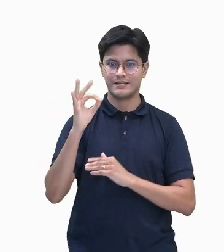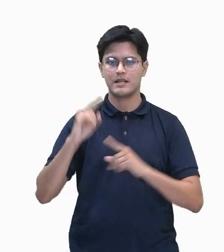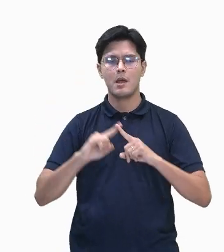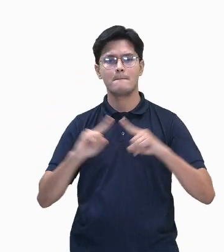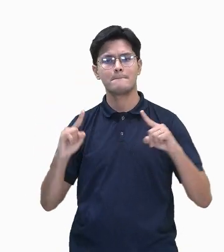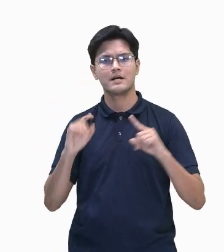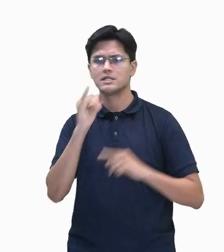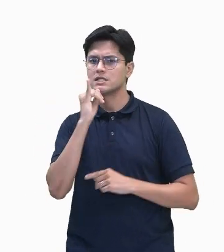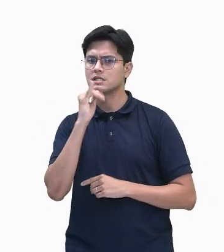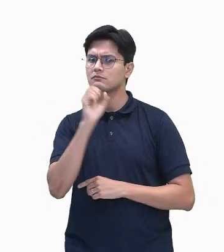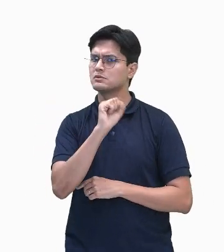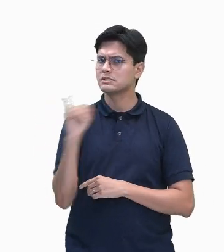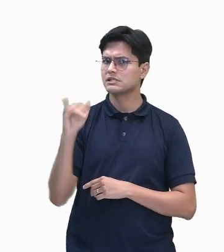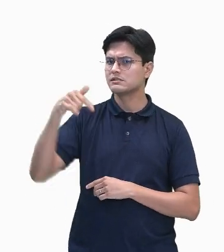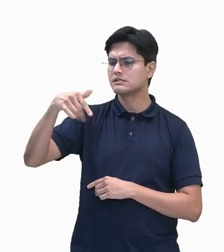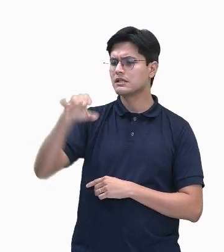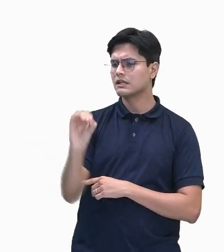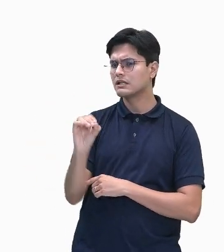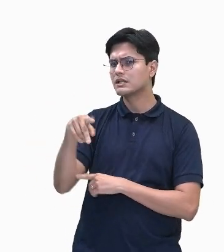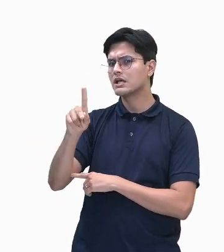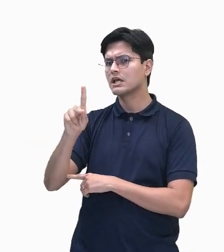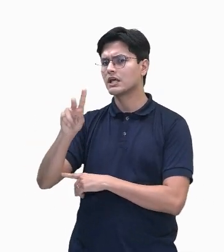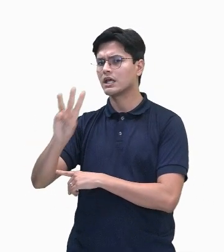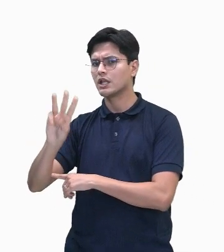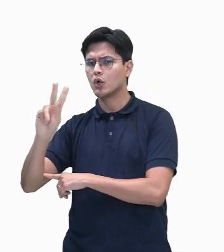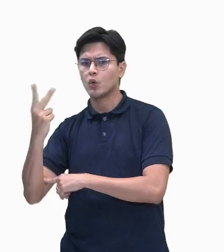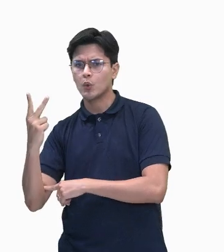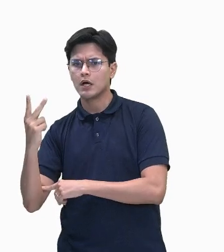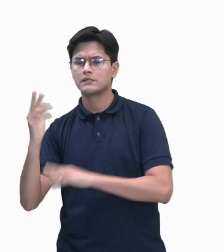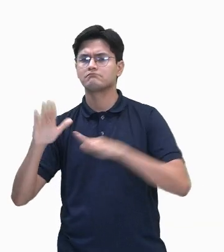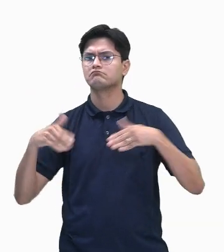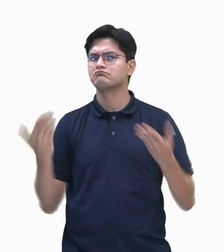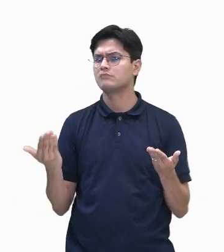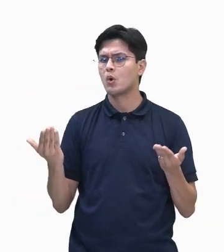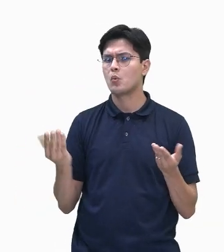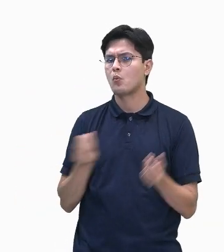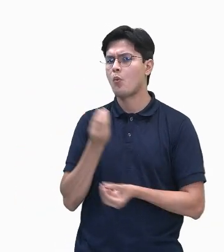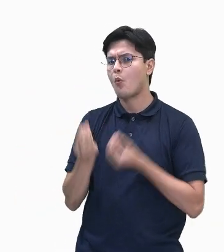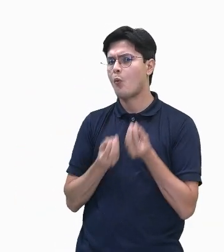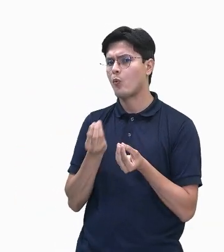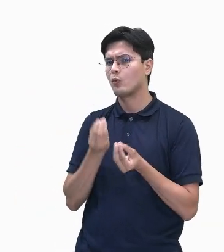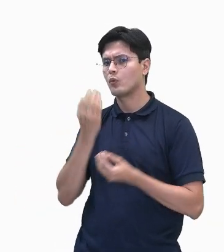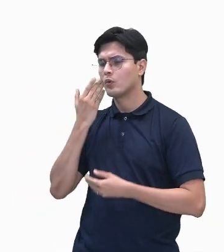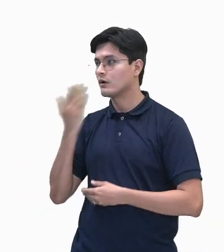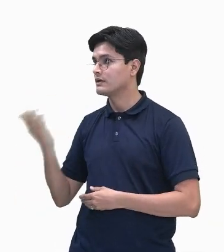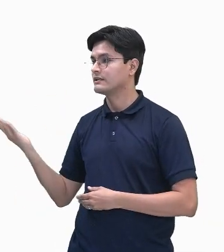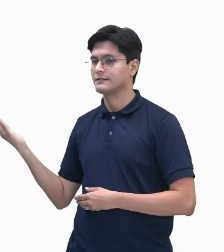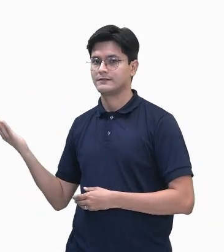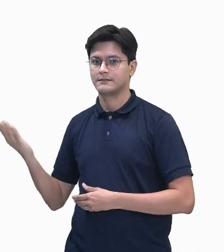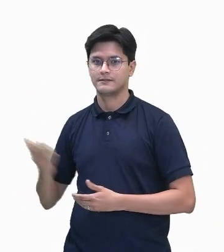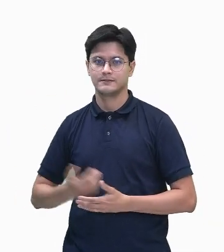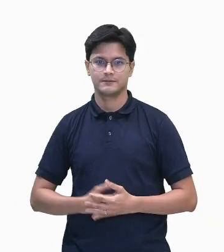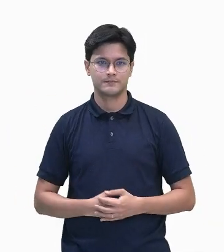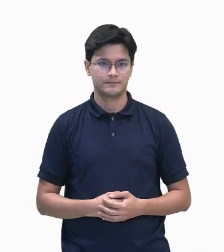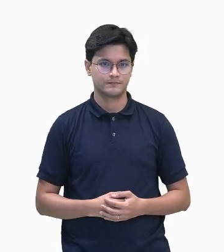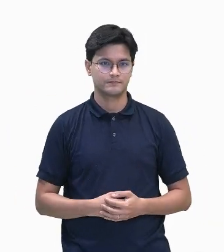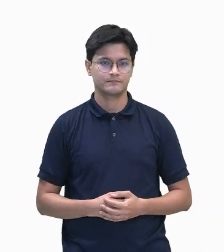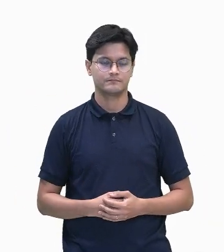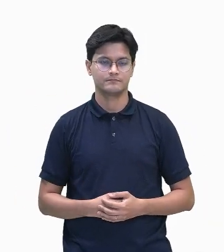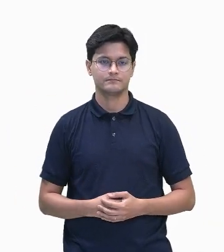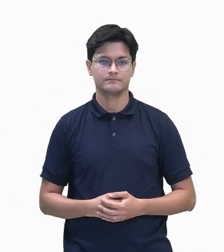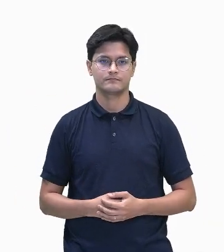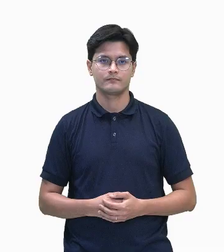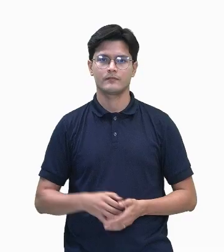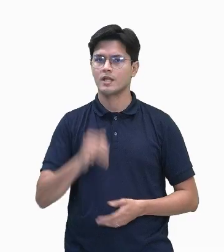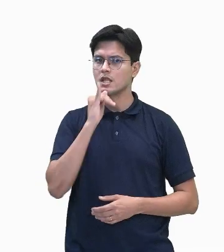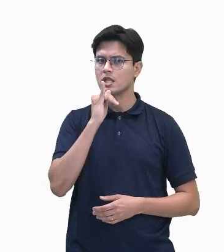for 70. Então, vem aqui comigo. Ó. Vamos fazer aqui, ó, 70. Olha o que vai fazer. Vamos fazer. Quanto é que